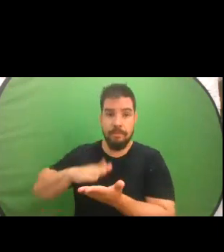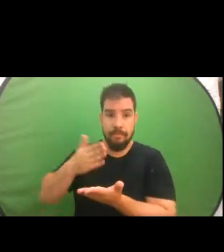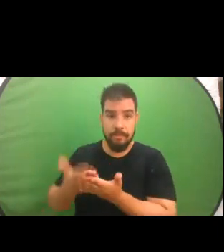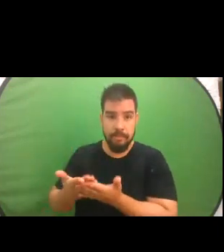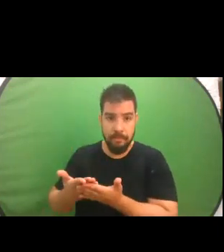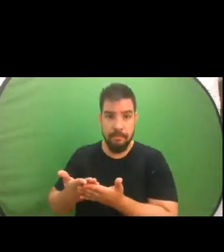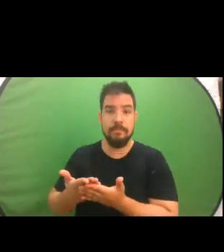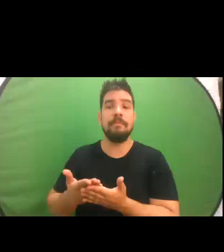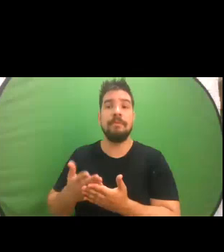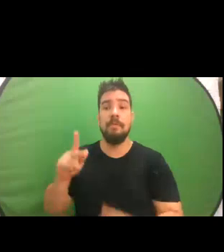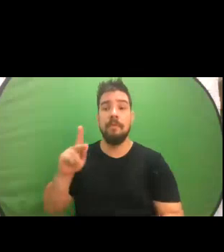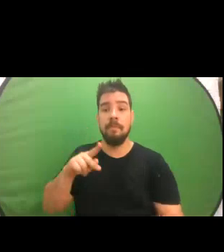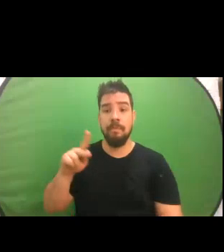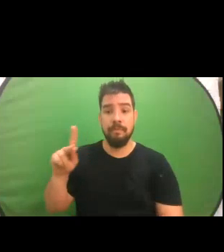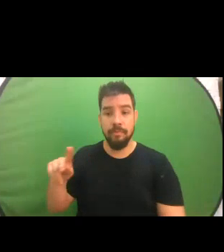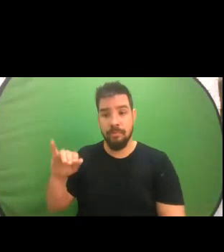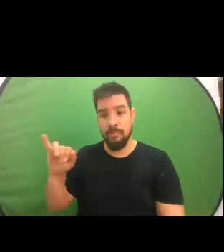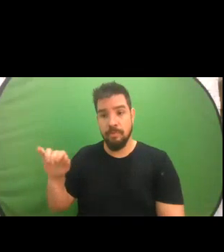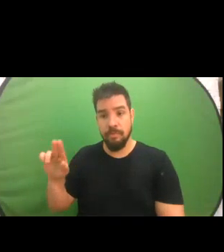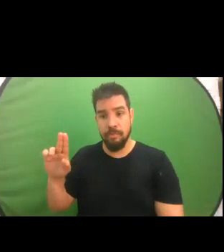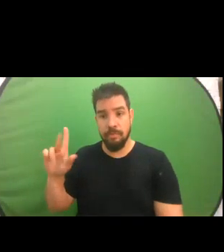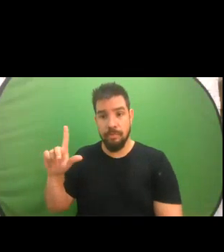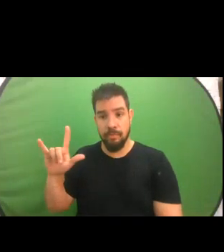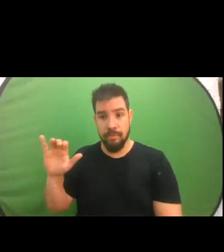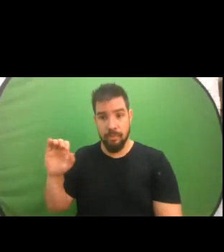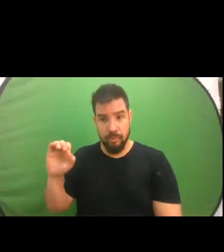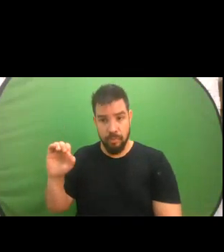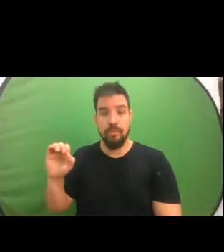o professor Júlio me falou que